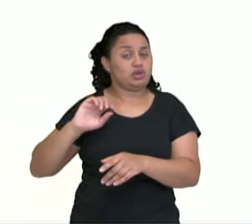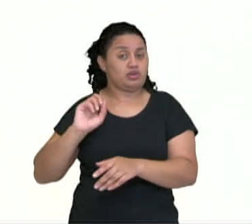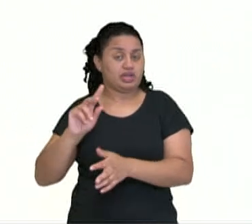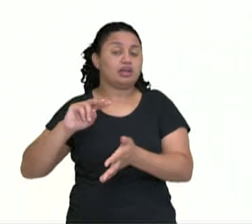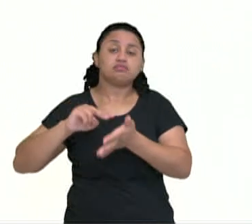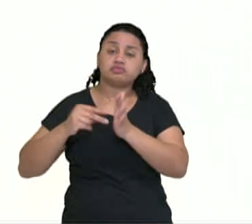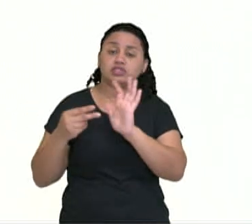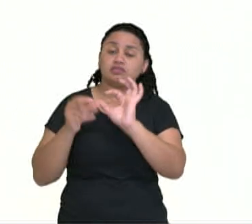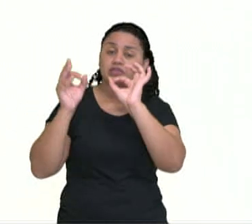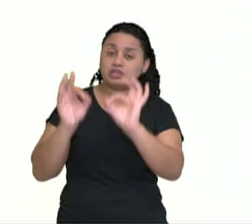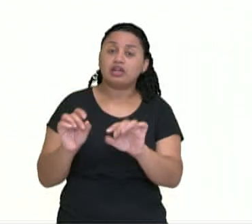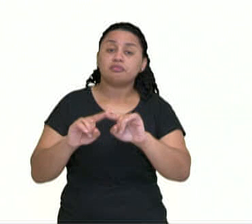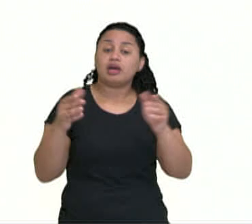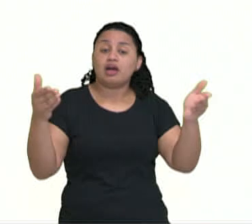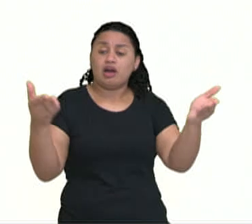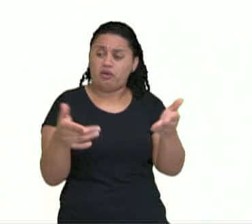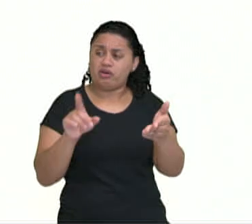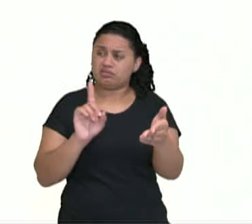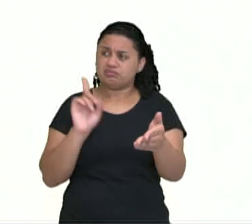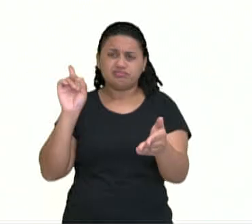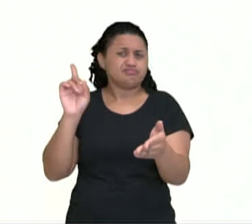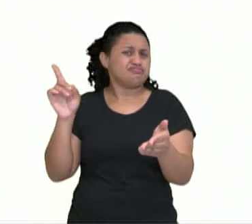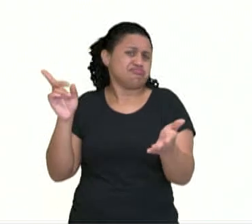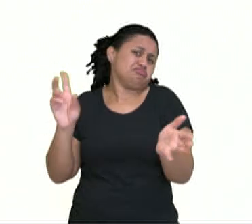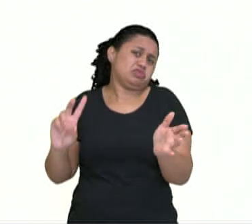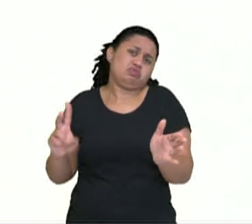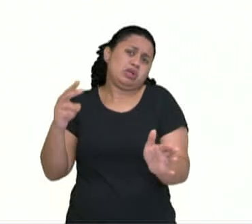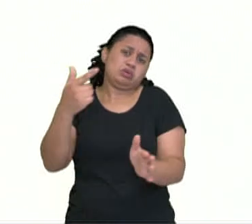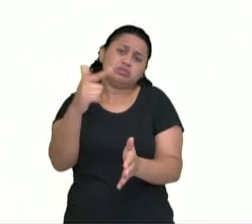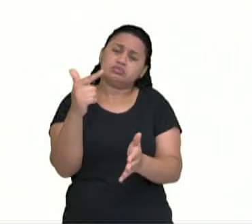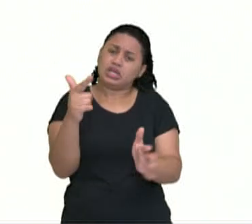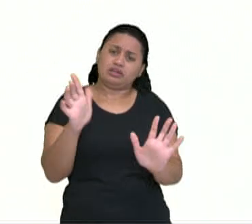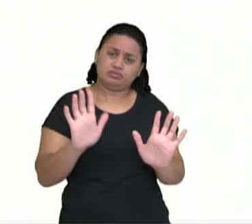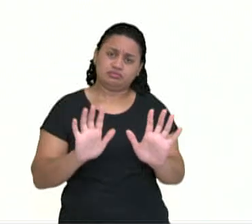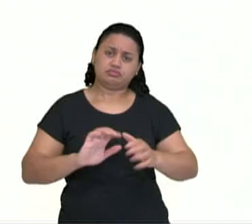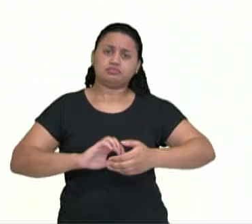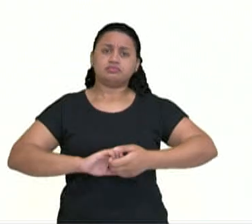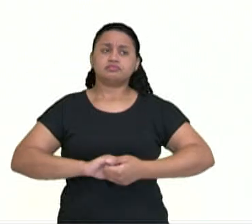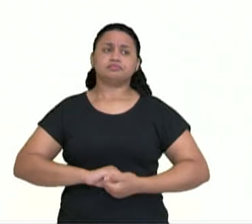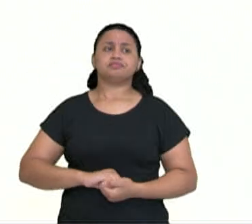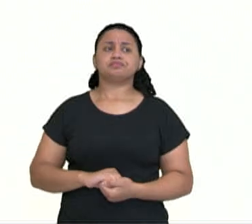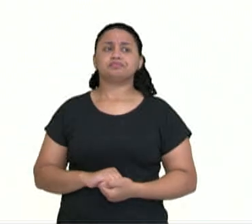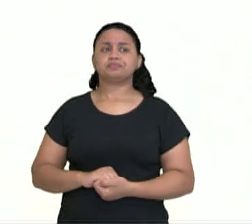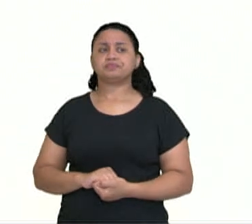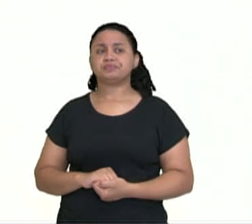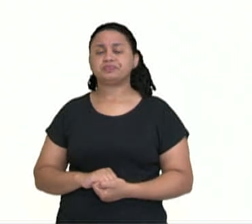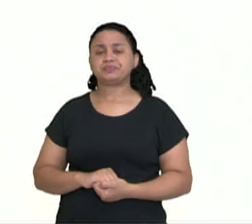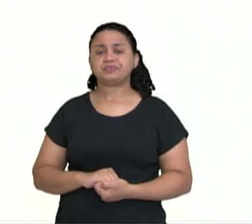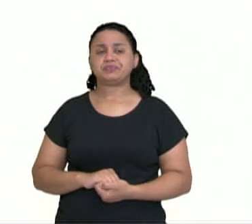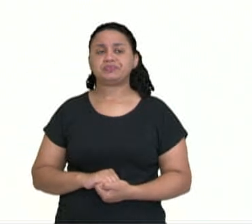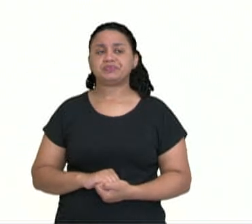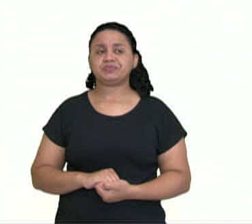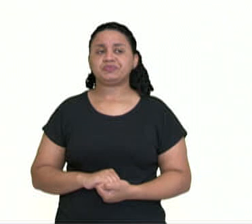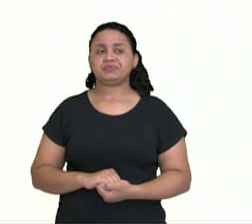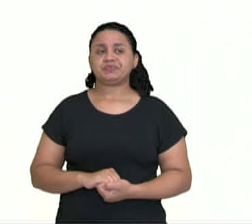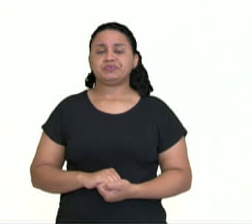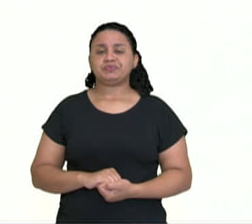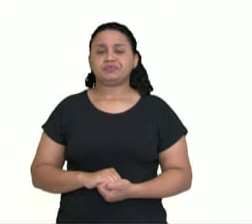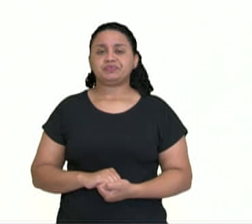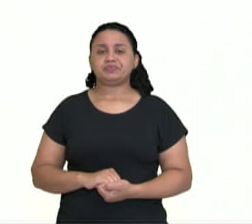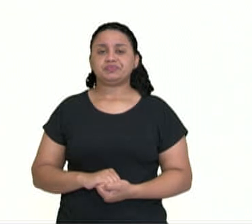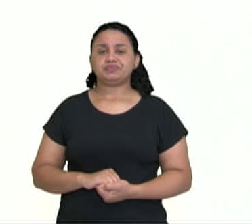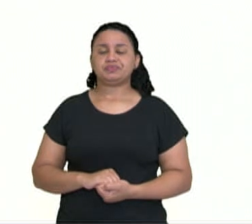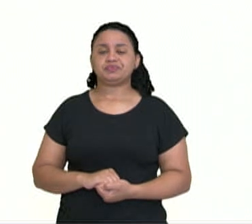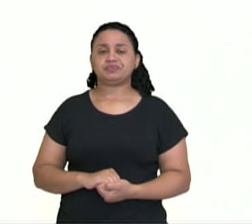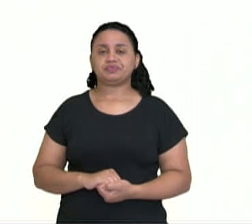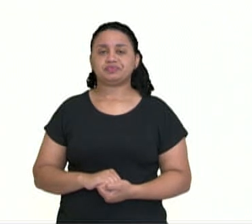significado diferente e essa notícia já não é mais válida. Check if the text has an author so that you